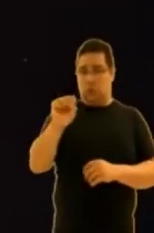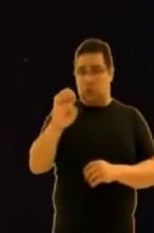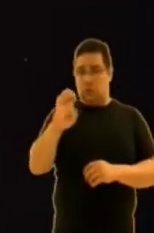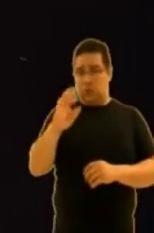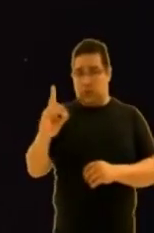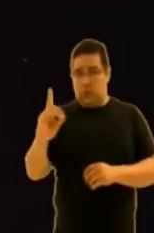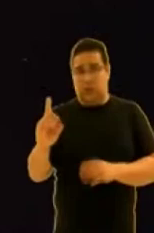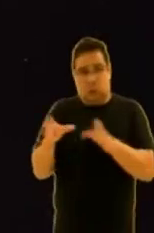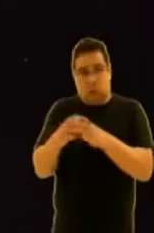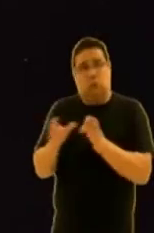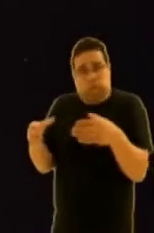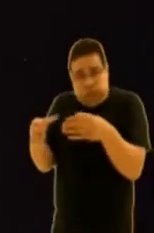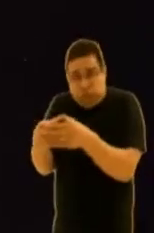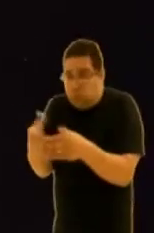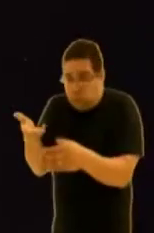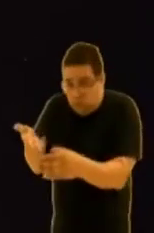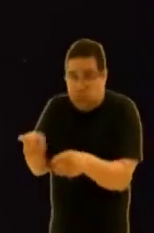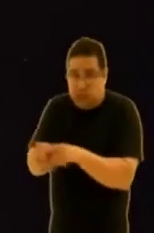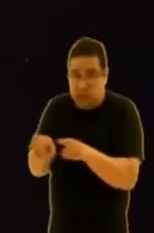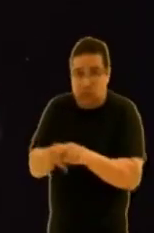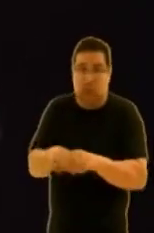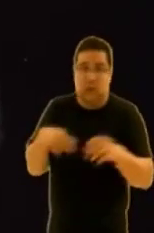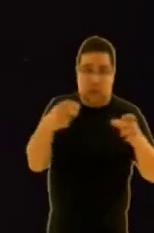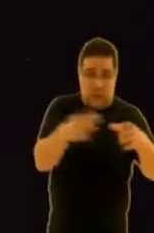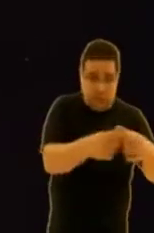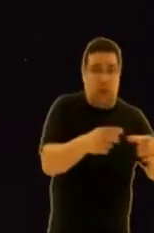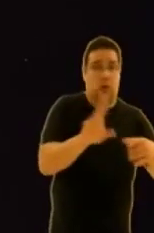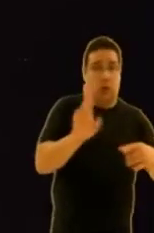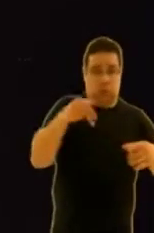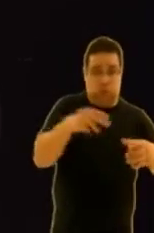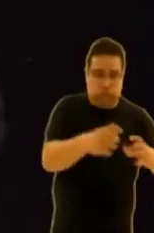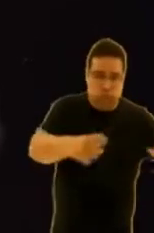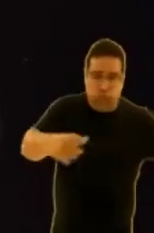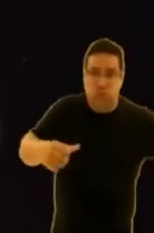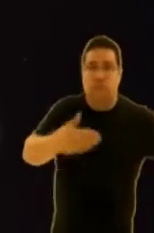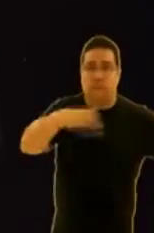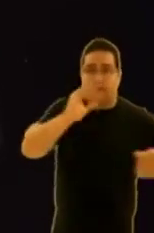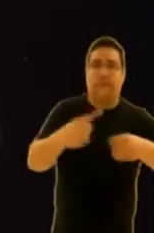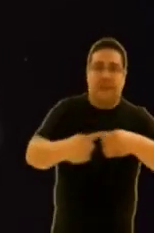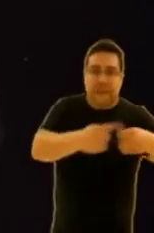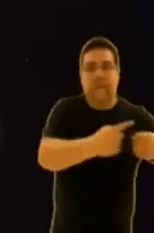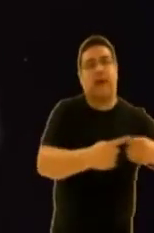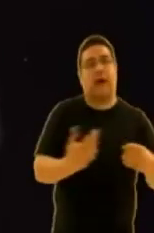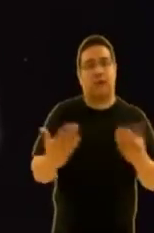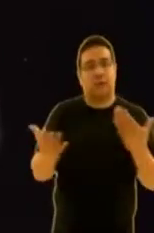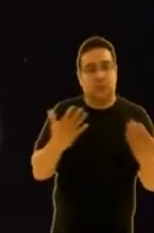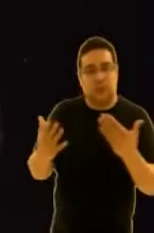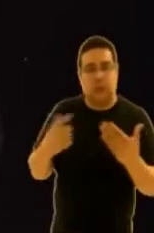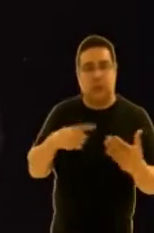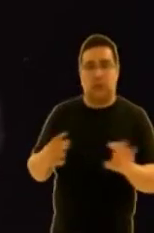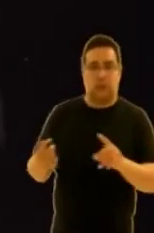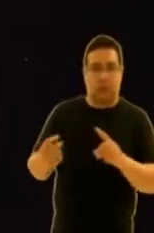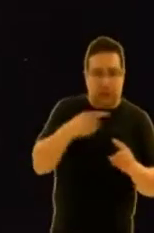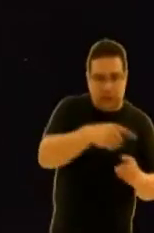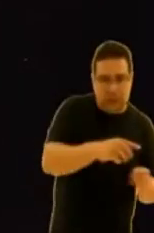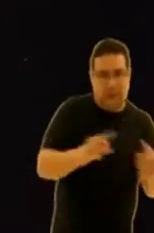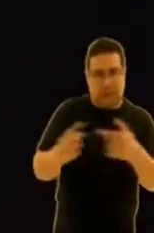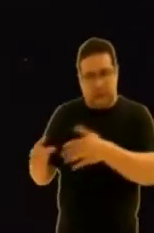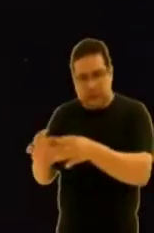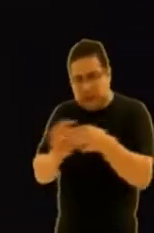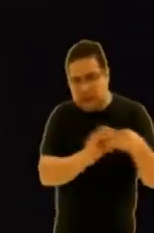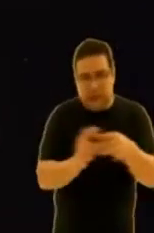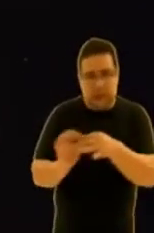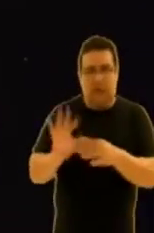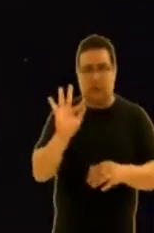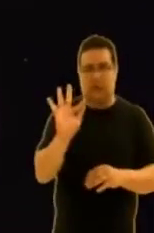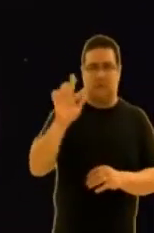um número menor, o que de certa forma torna a relação com os órgãos governamentais, seja o